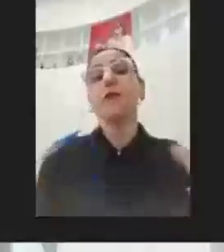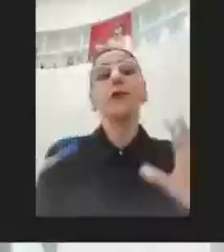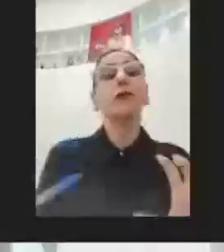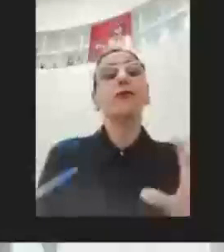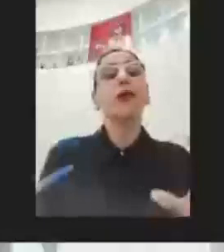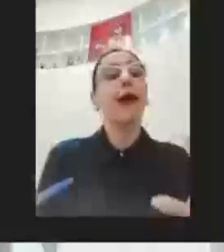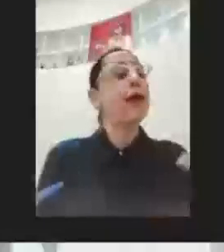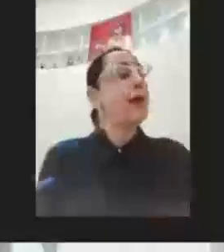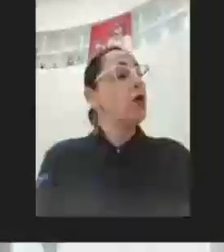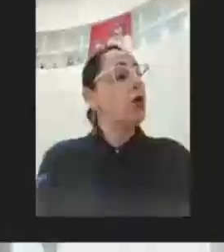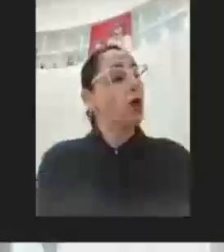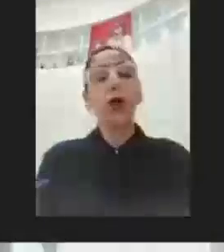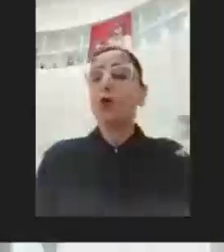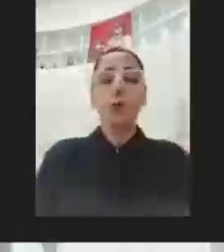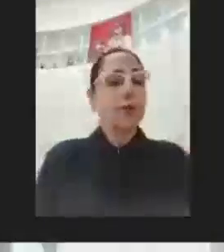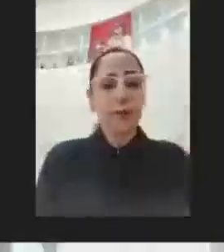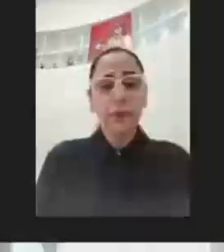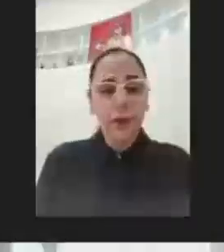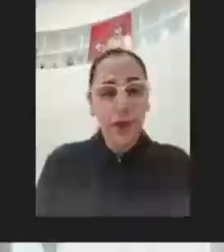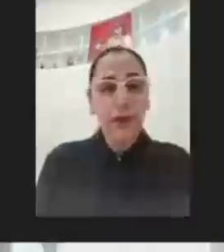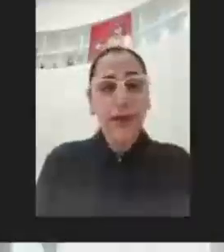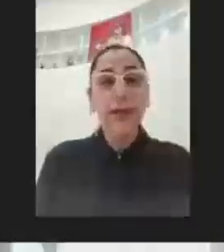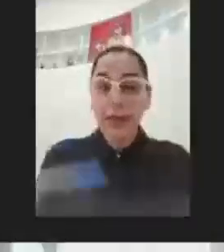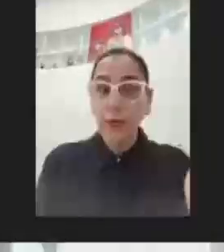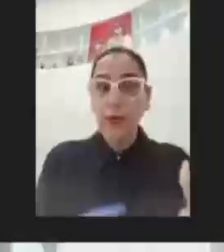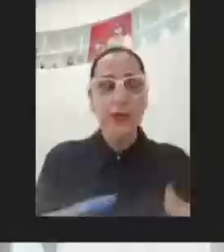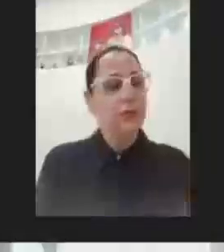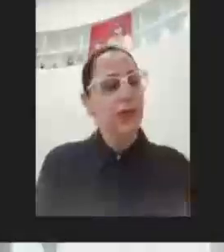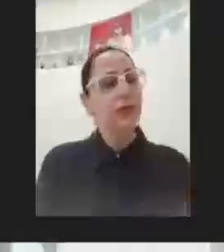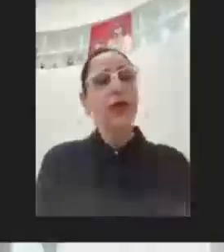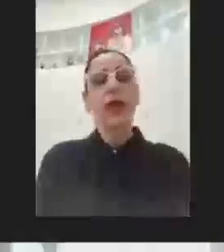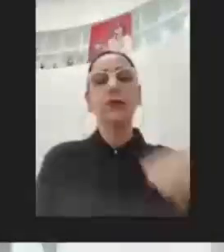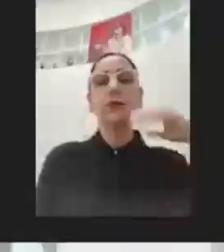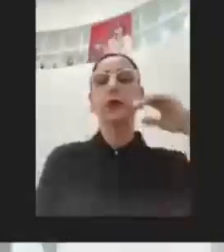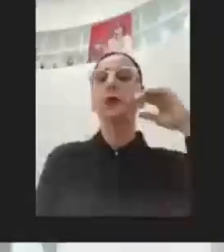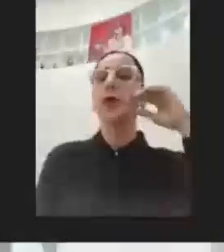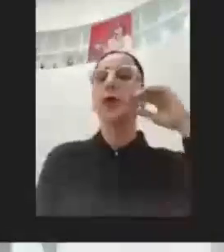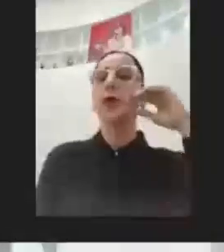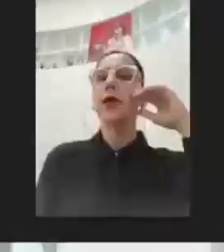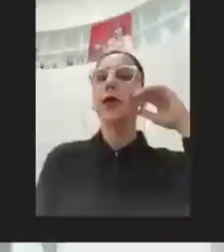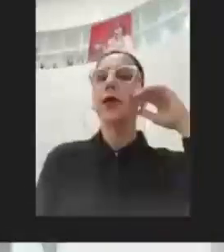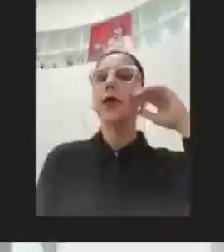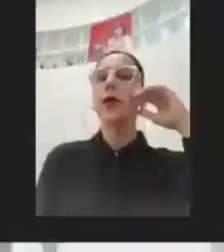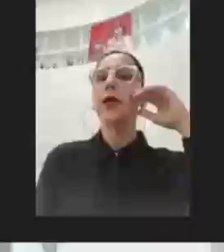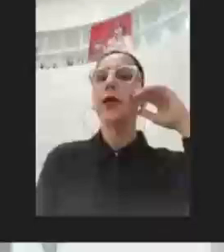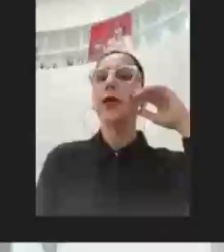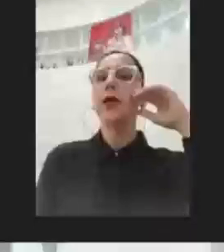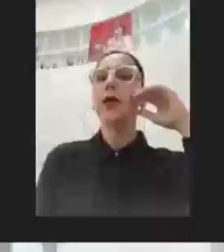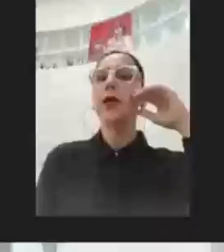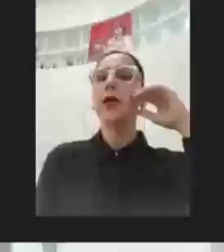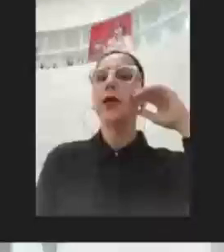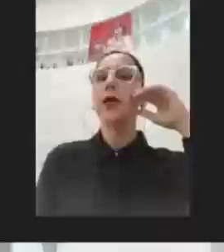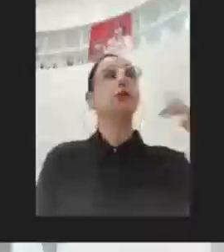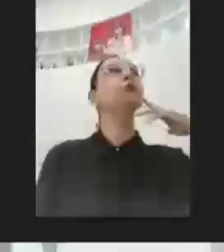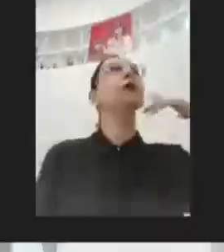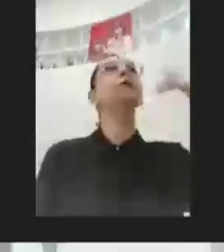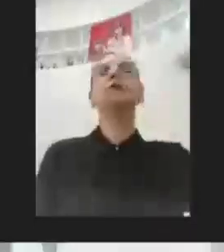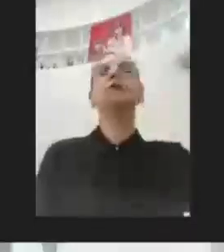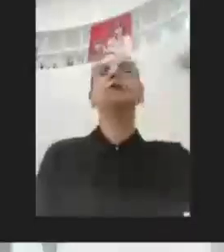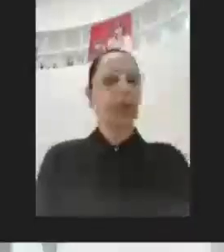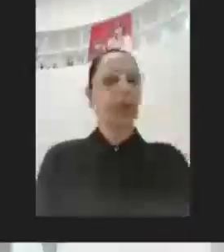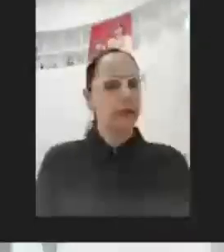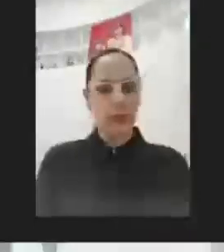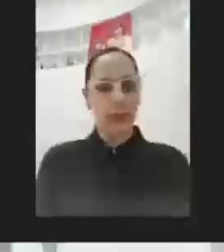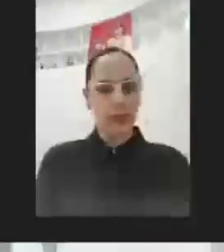aí, a mãe, ela fica nessa confusão. Quando eu vou lá, coloco uma profissional, né, que tem o conhecimento, ela diz, meu Deus, eu não acredito